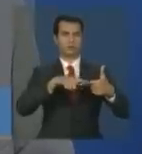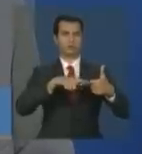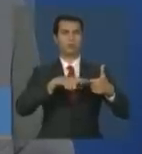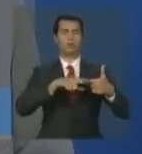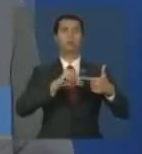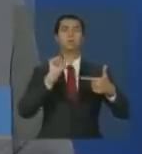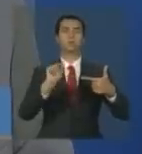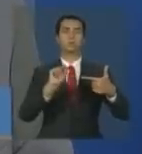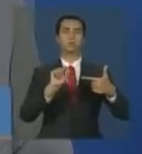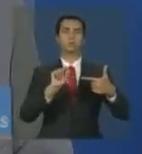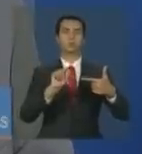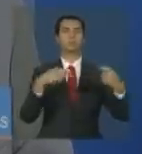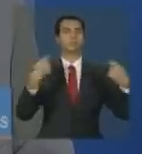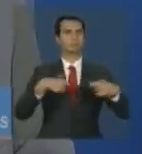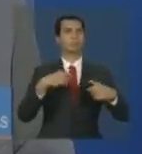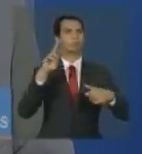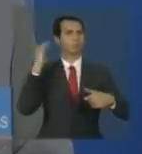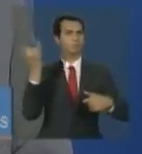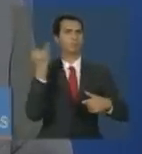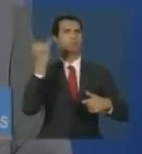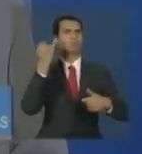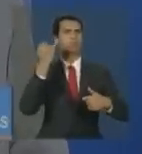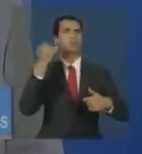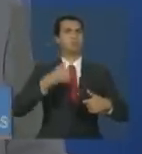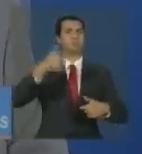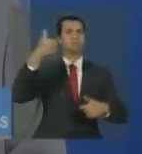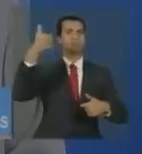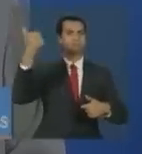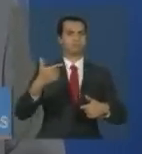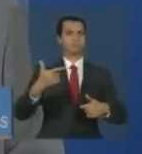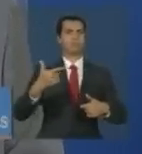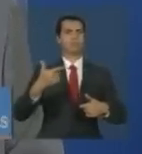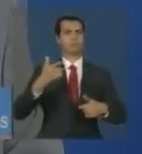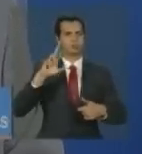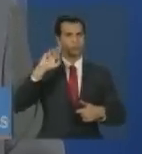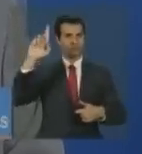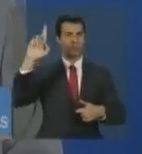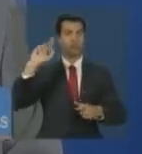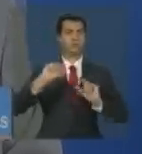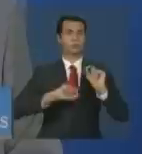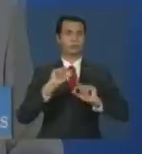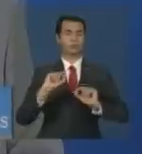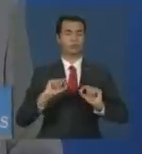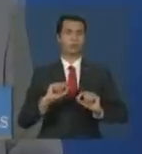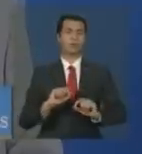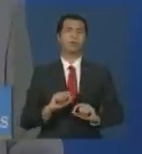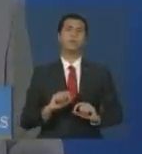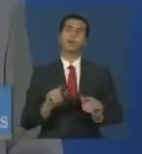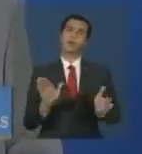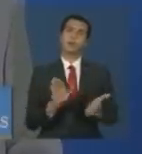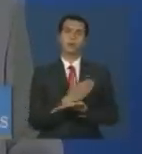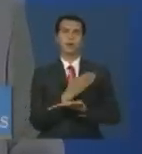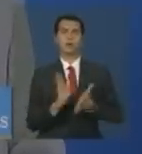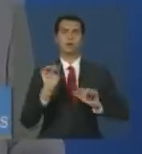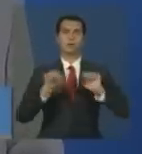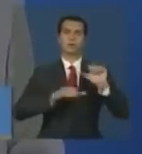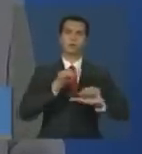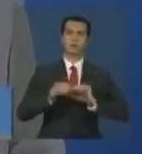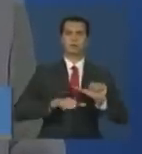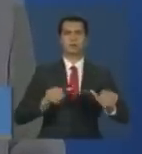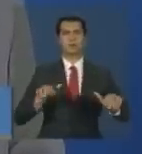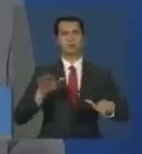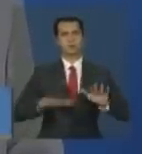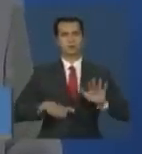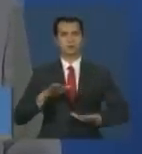de ter um titular e um adjunto, é porque há mudanças, né? A gente sabe, é natural, né? Às vezes, um